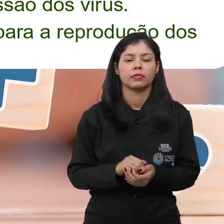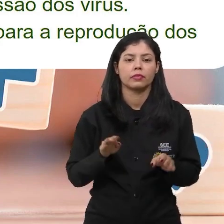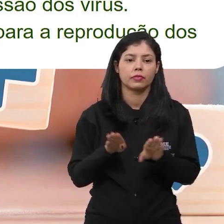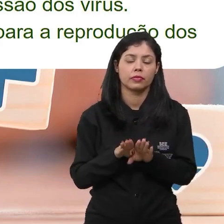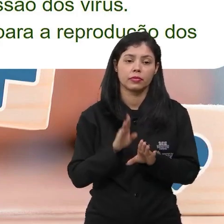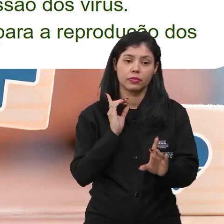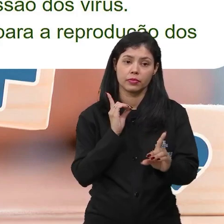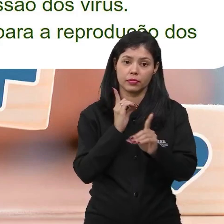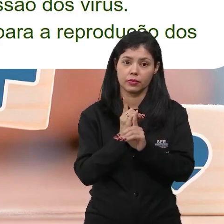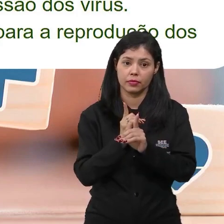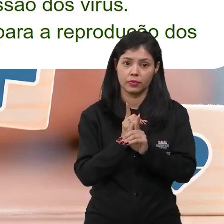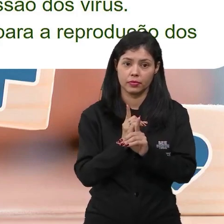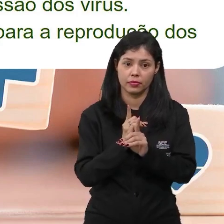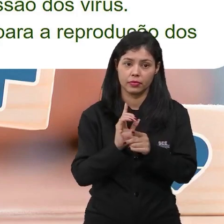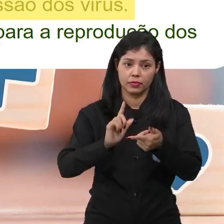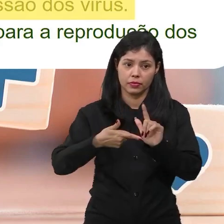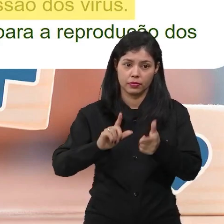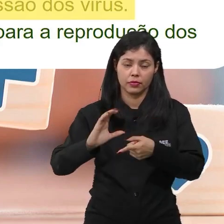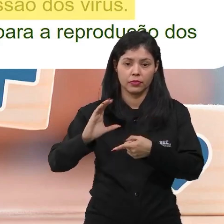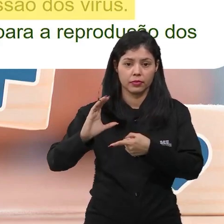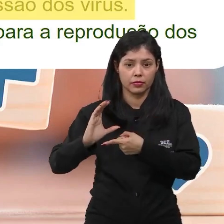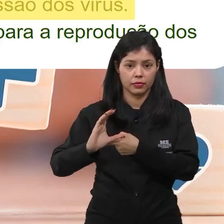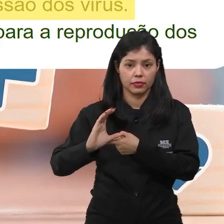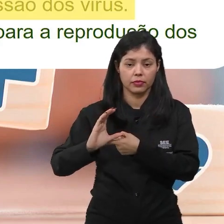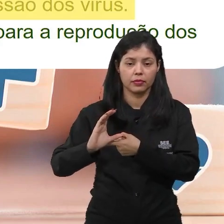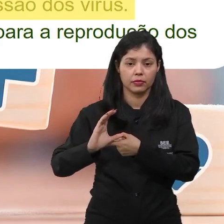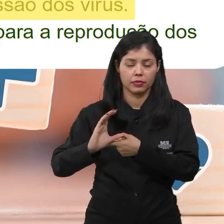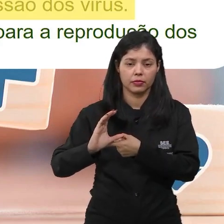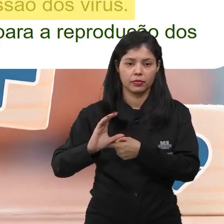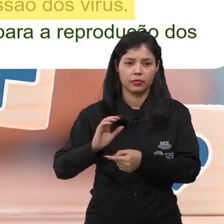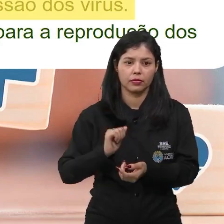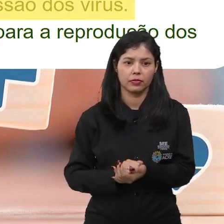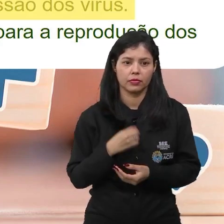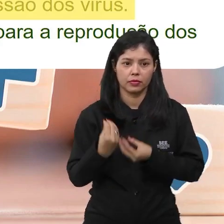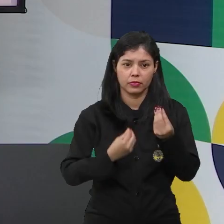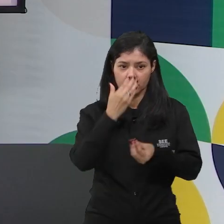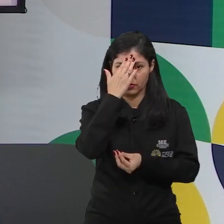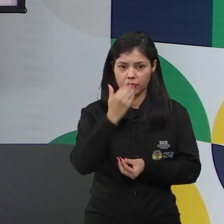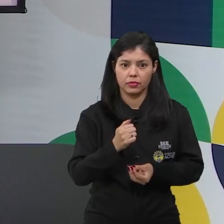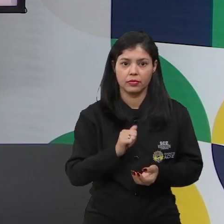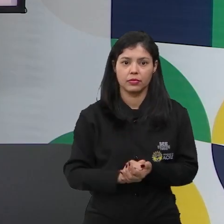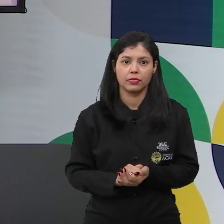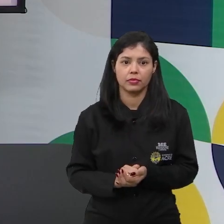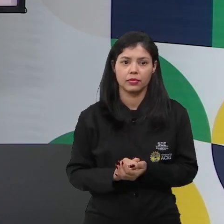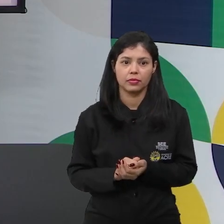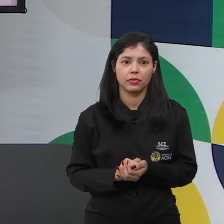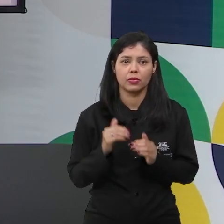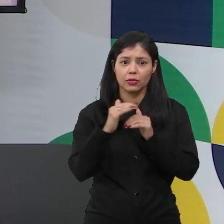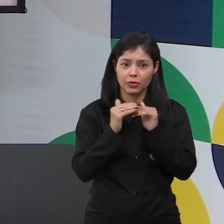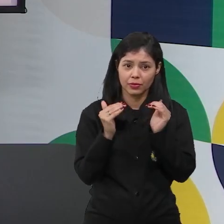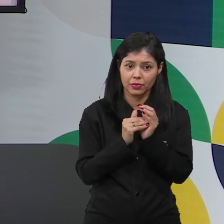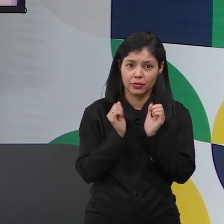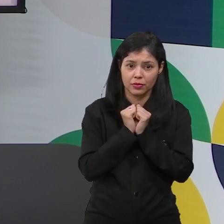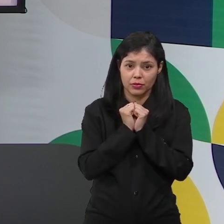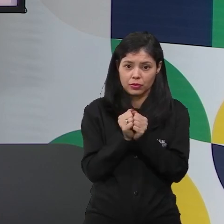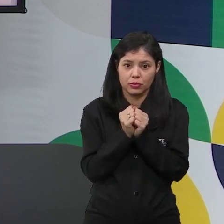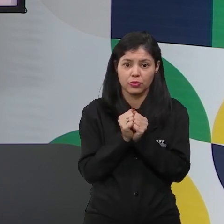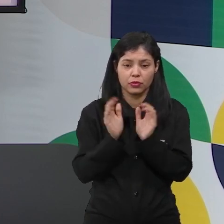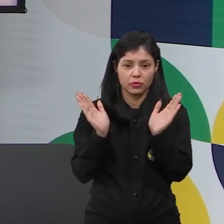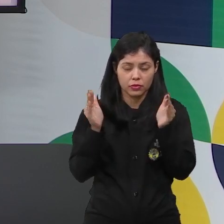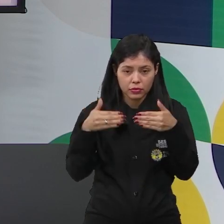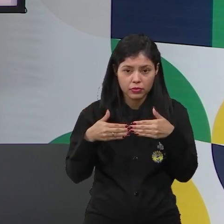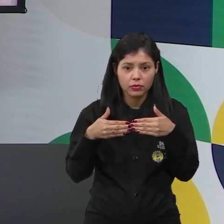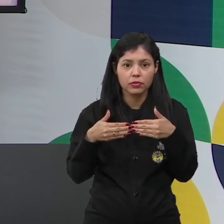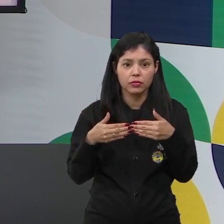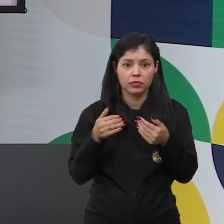Encontramos aqui a nossa alternativa correta. Né? Então, como vocês sabem, né, na época do frio fica todo mundo em ambientes